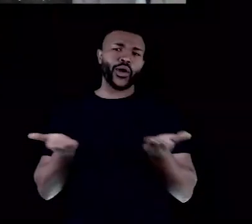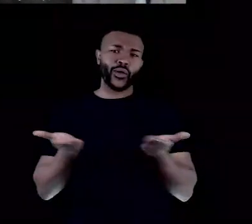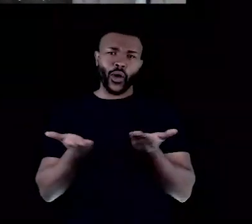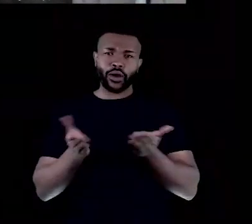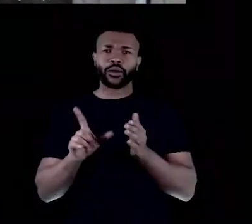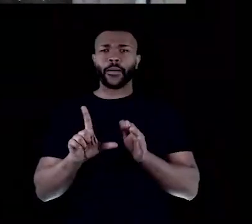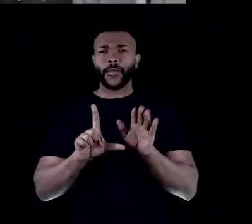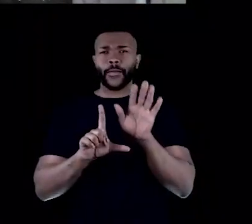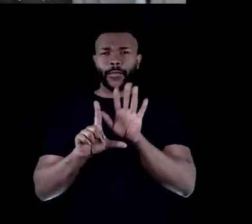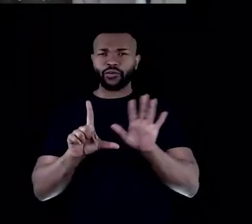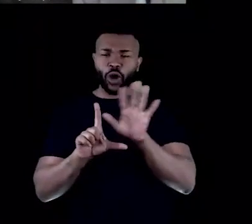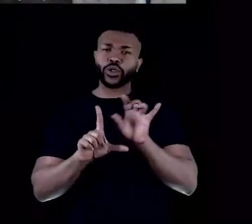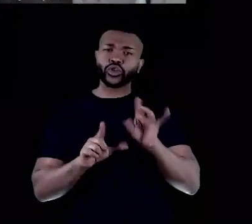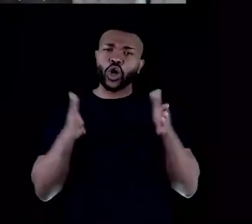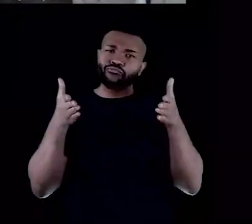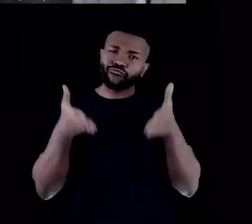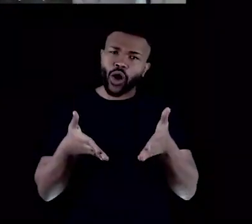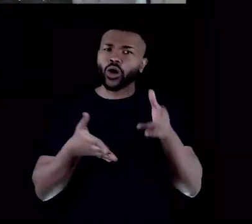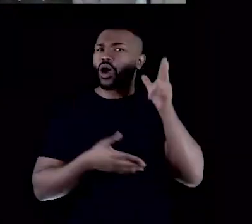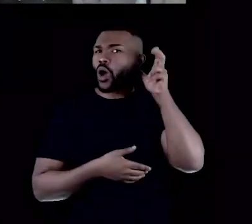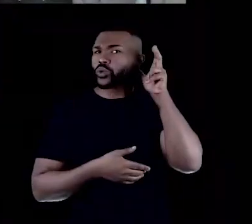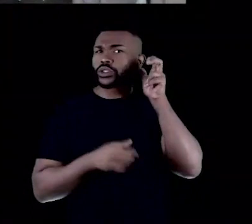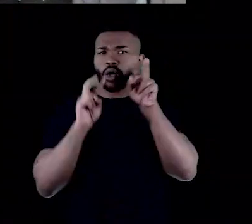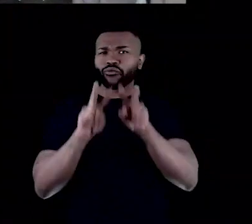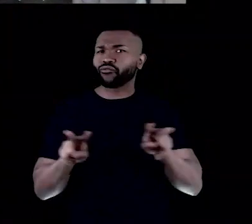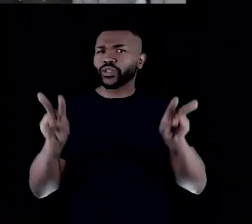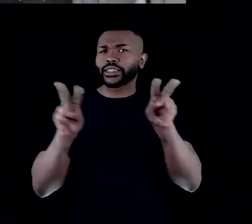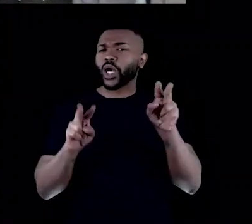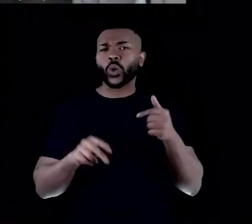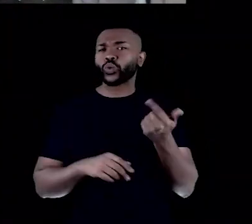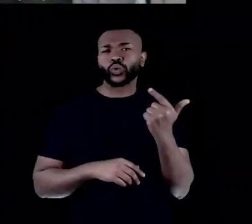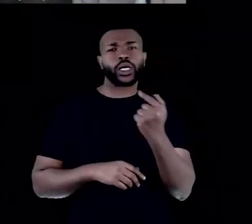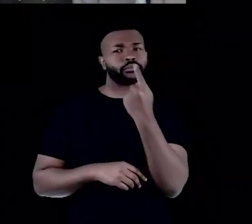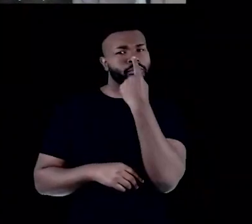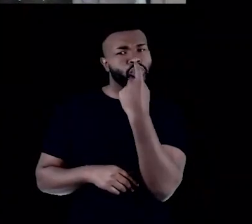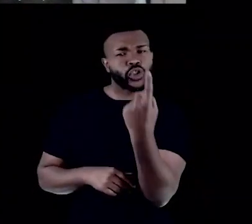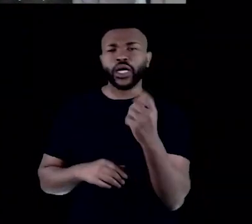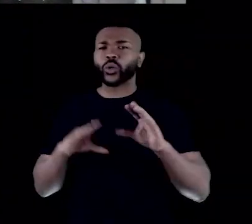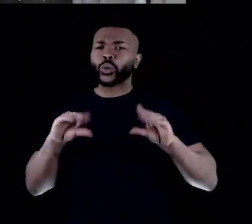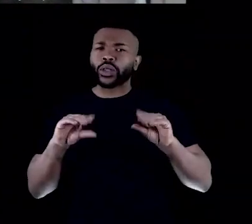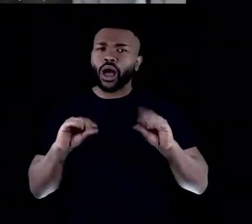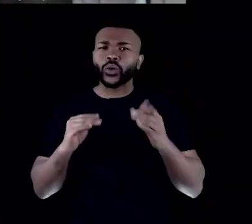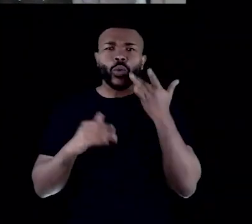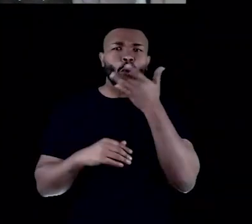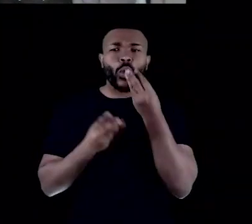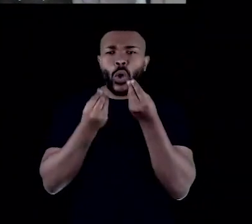plataforma que a gente está usando agora mesmo, ela é muito focada na audição e na visão nossa, né? Ela não pensa no nosso cheiro, no nosso tato, no nosso